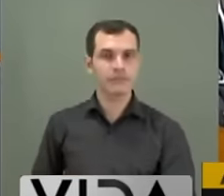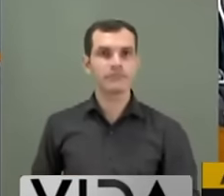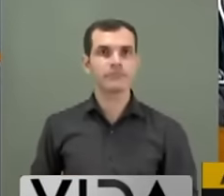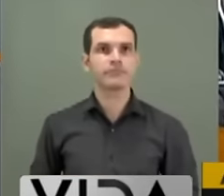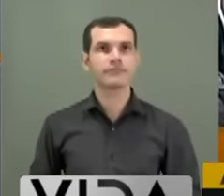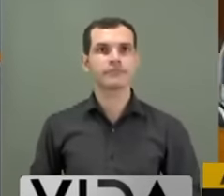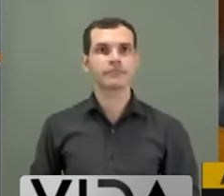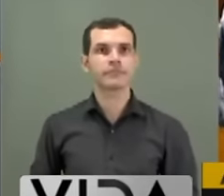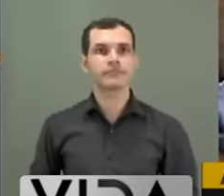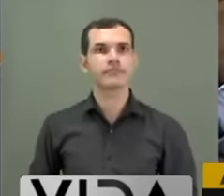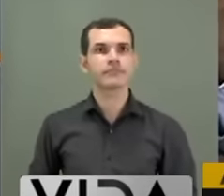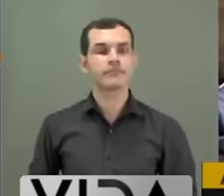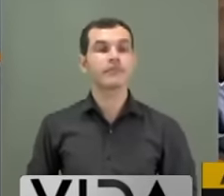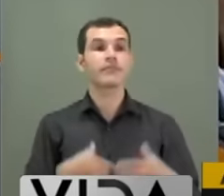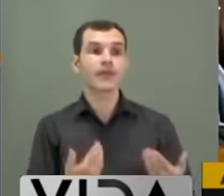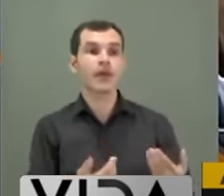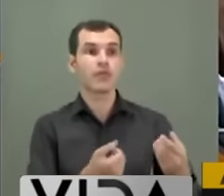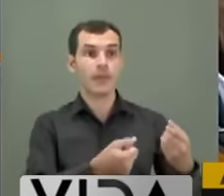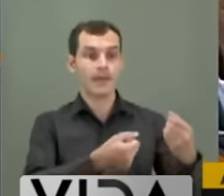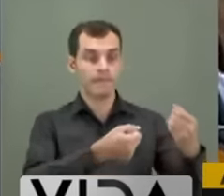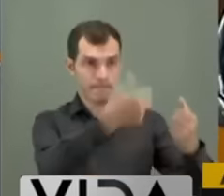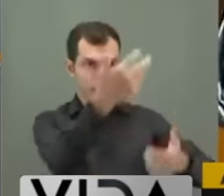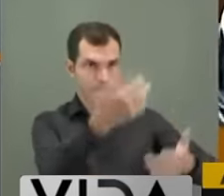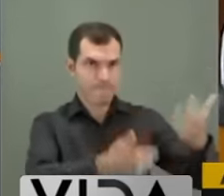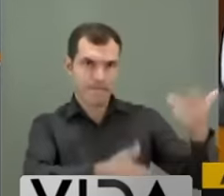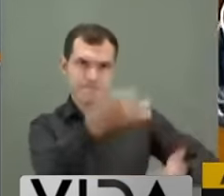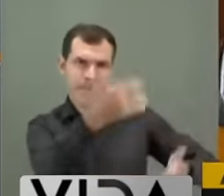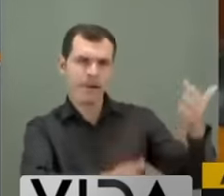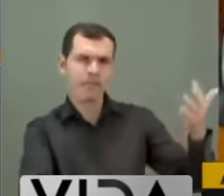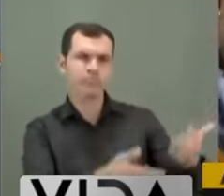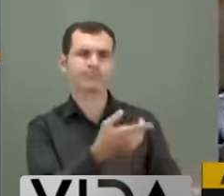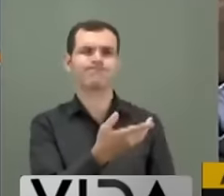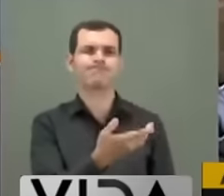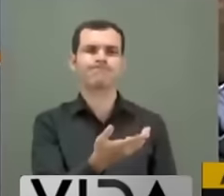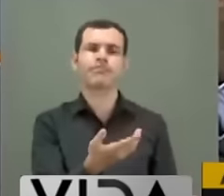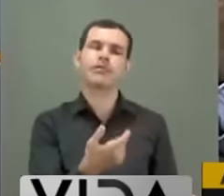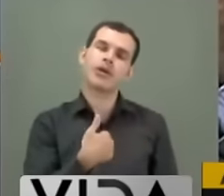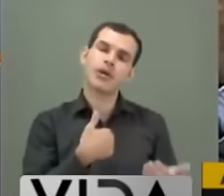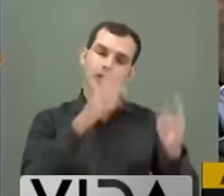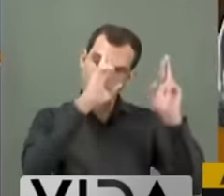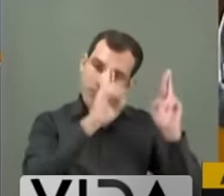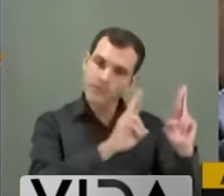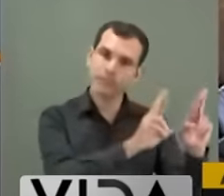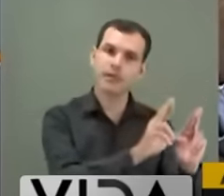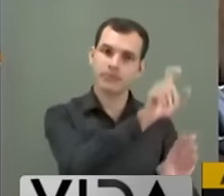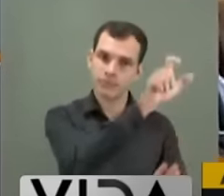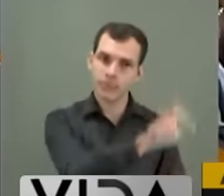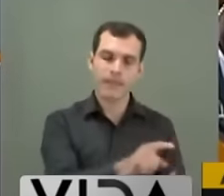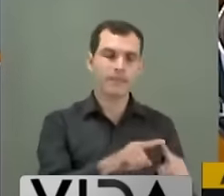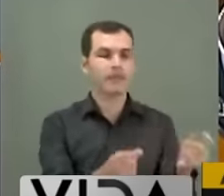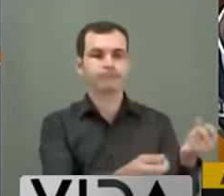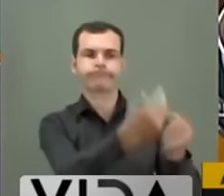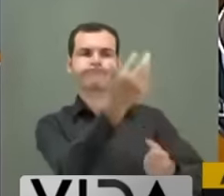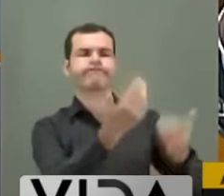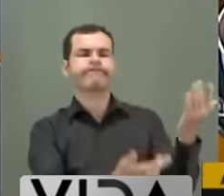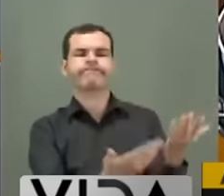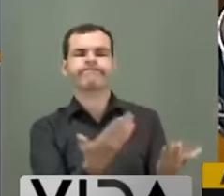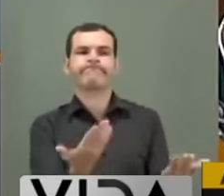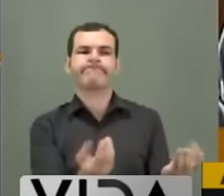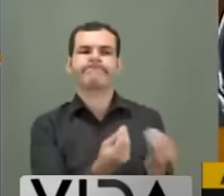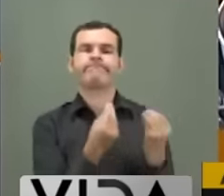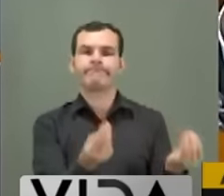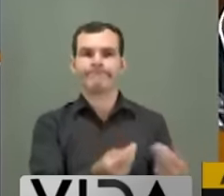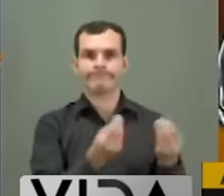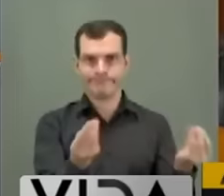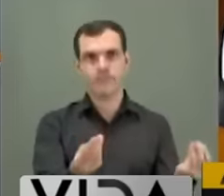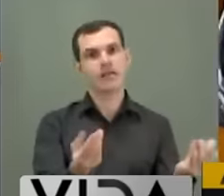e as explicações que estão sendo dadas não são explicações, com todo respeito à Vossa Senhoria, plausível. Né?